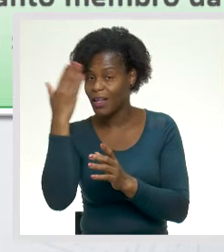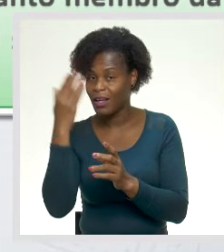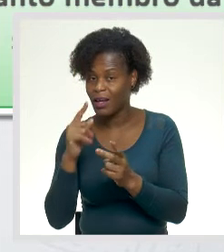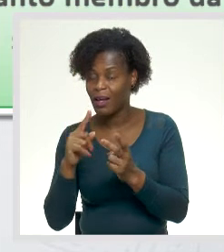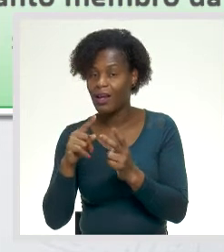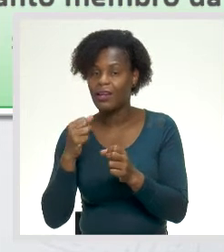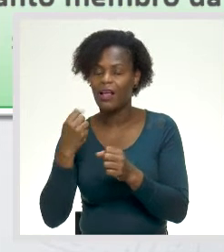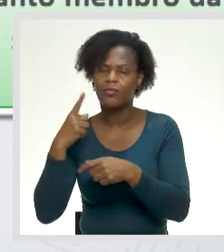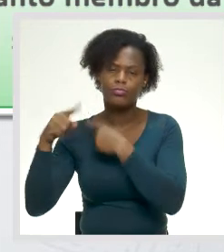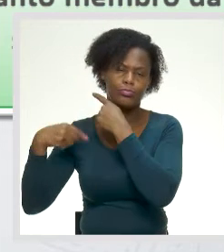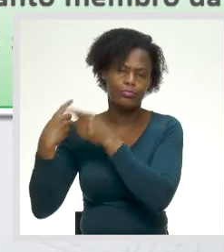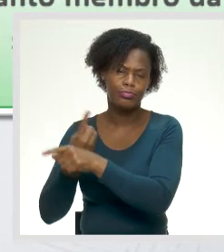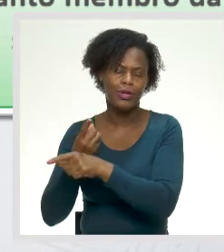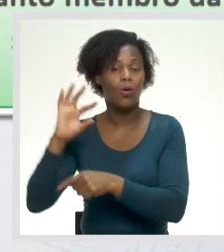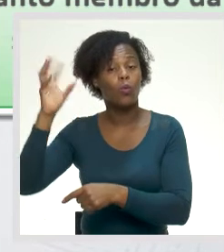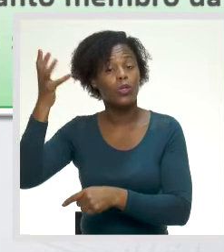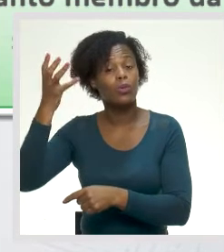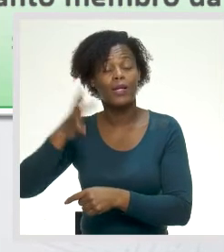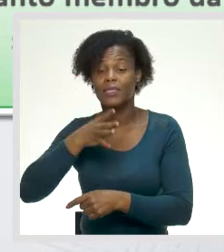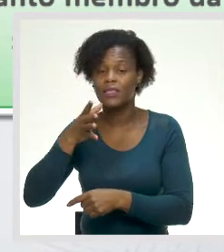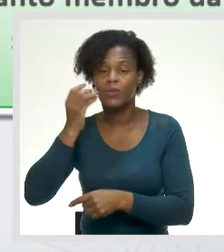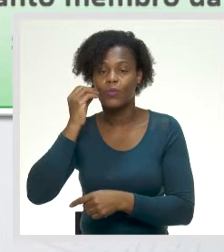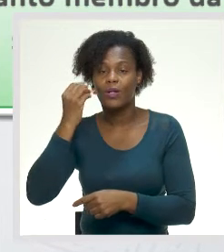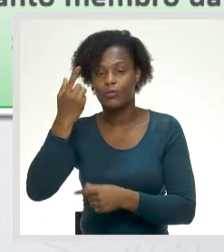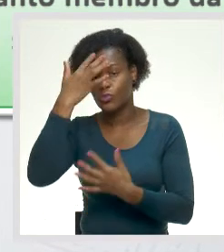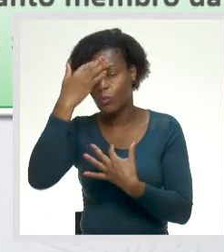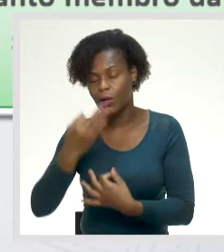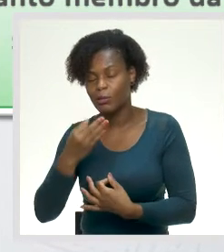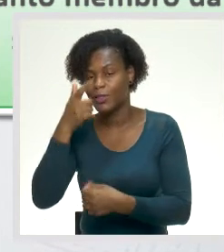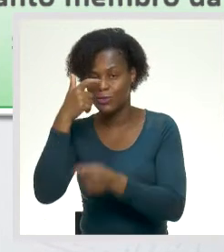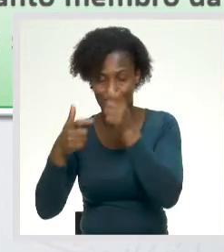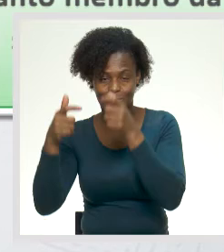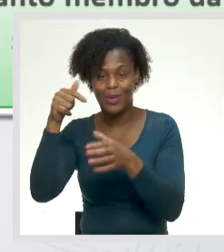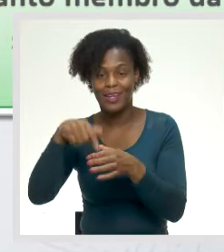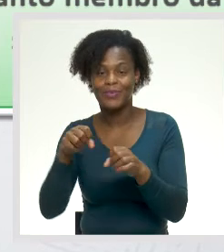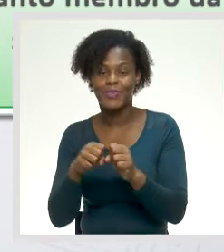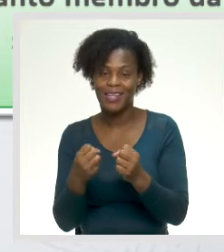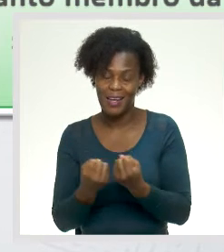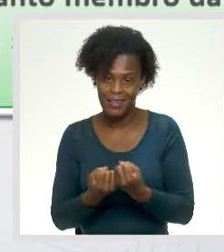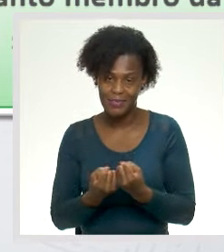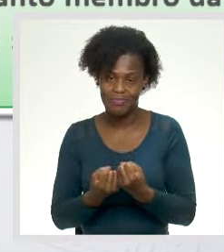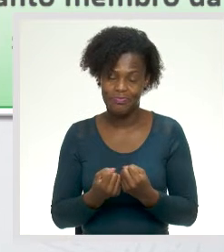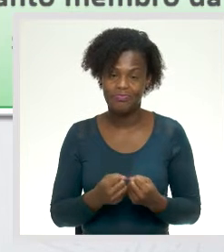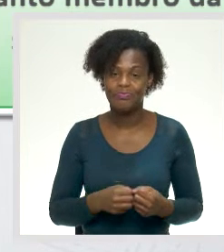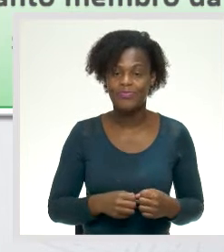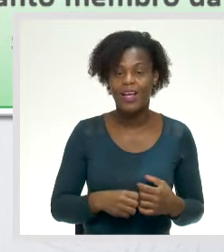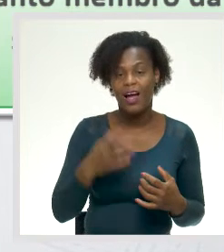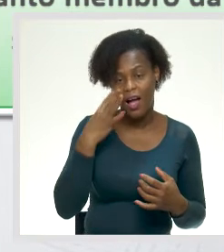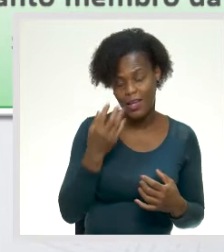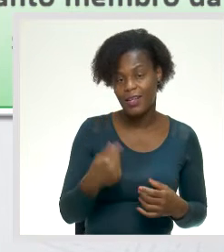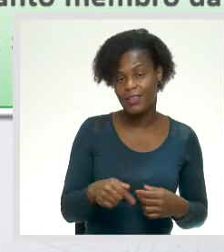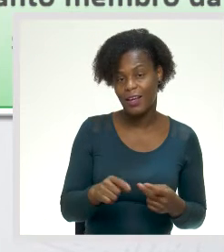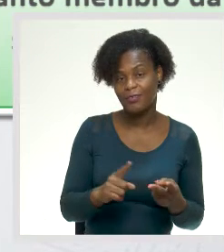cotidiano, da tradição e da cultura que determina as condutas humanas na sociedade.